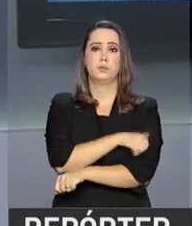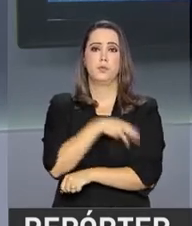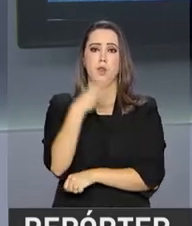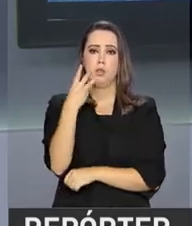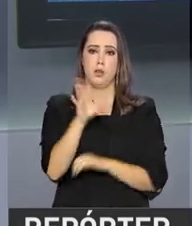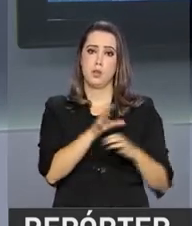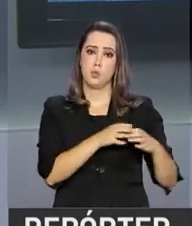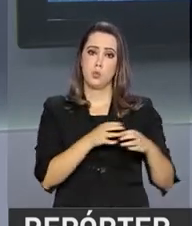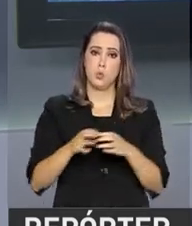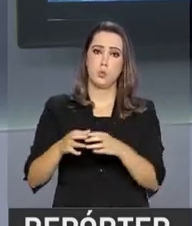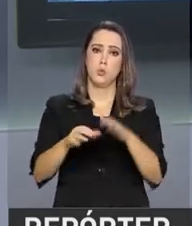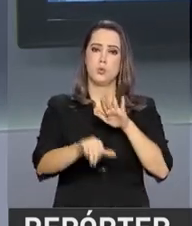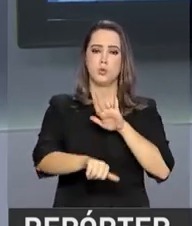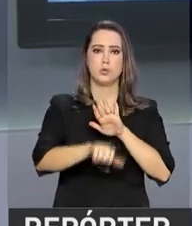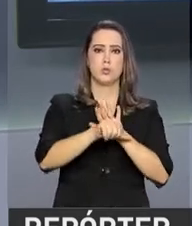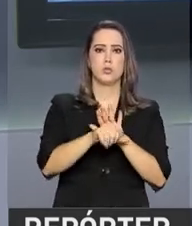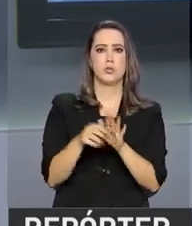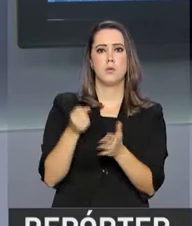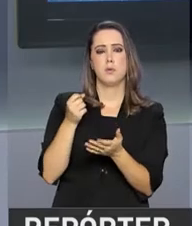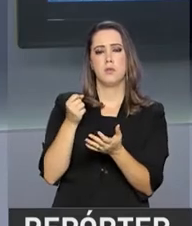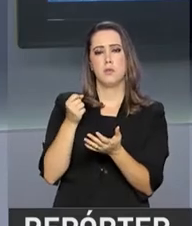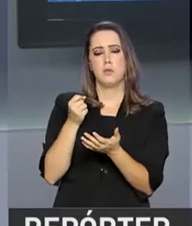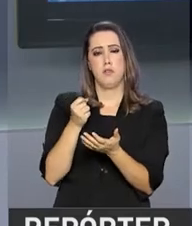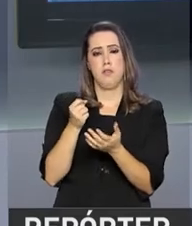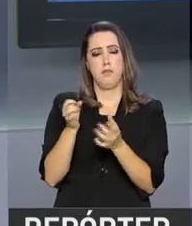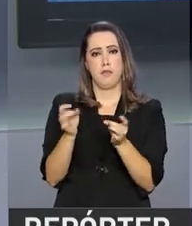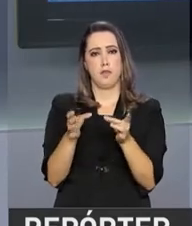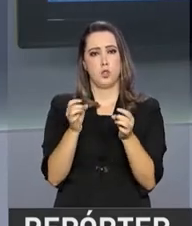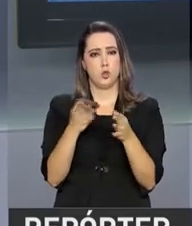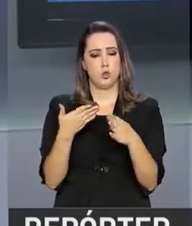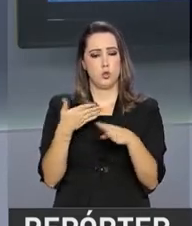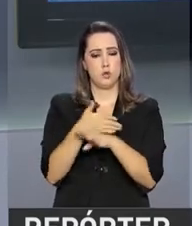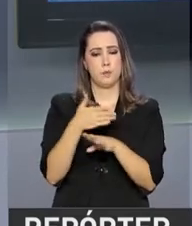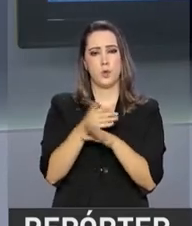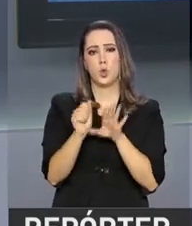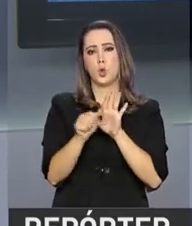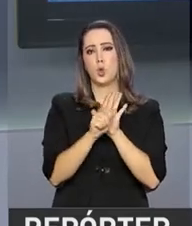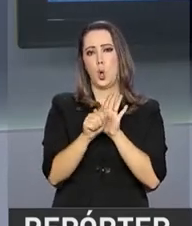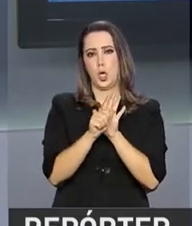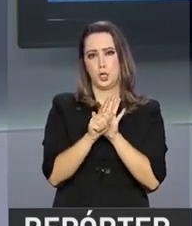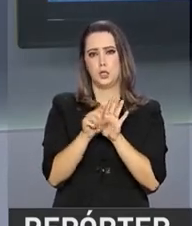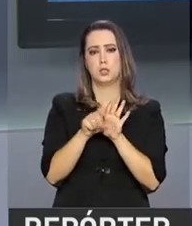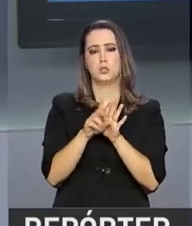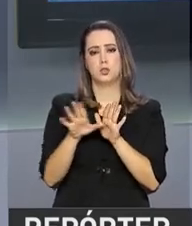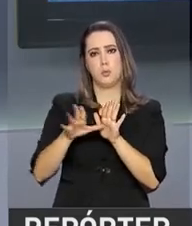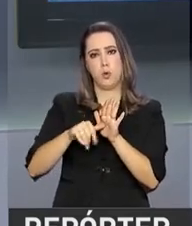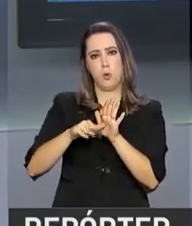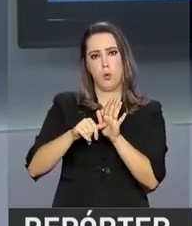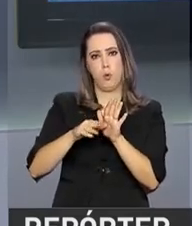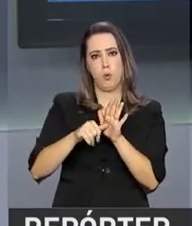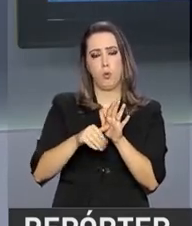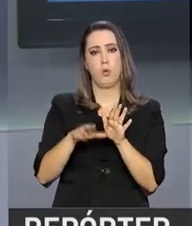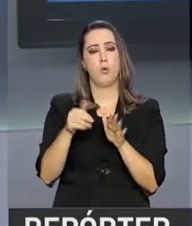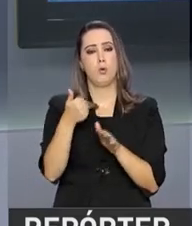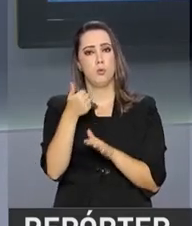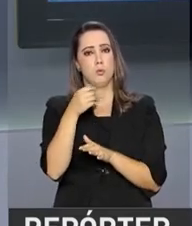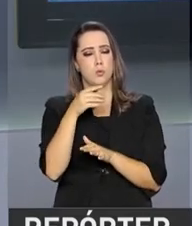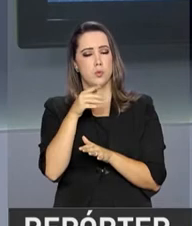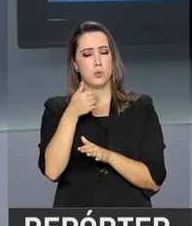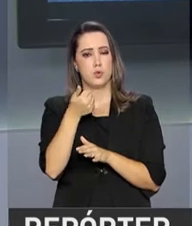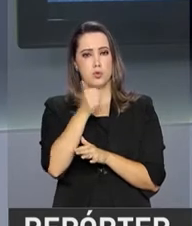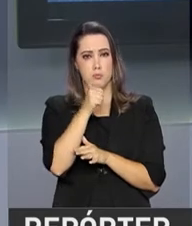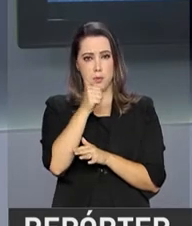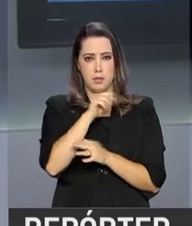grupos criminosos praticavam tráfico internacional de drogas e descaminho e furto de bebê as do interior de aeronaves